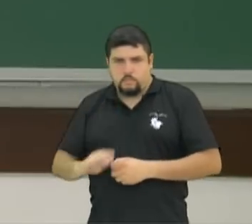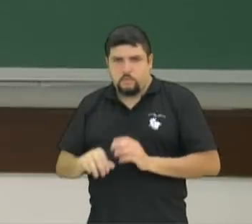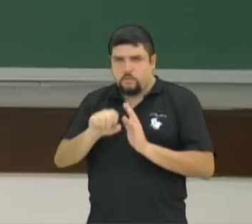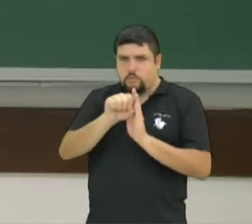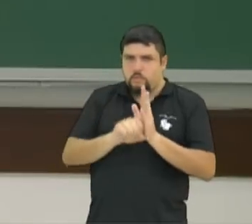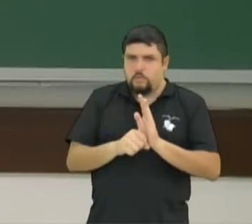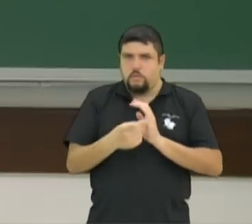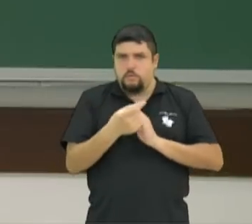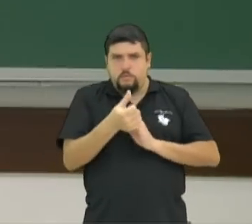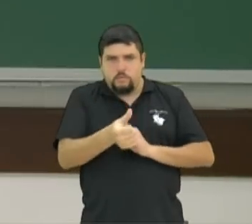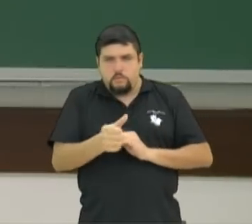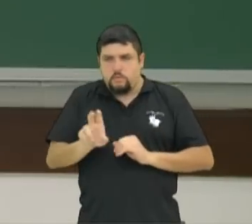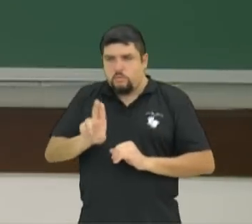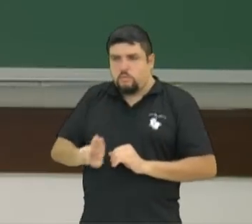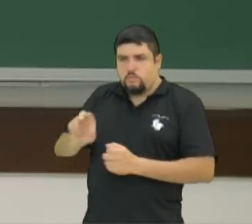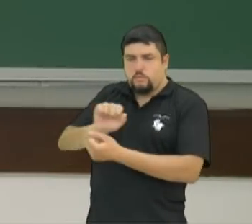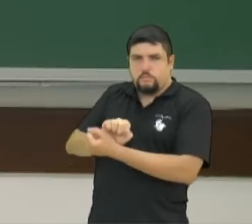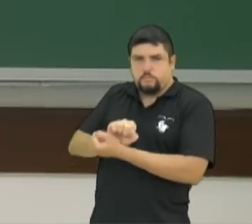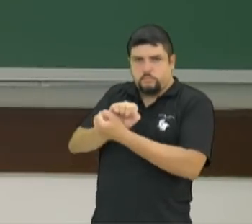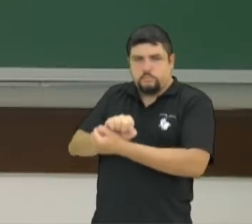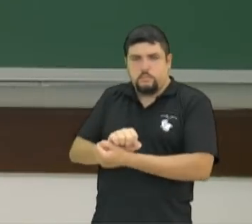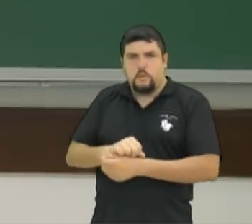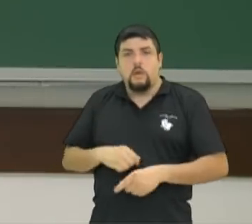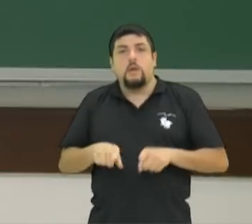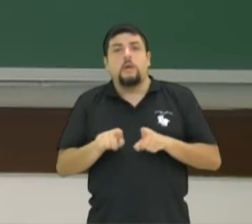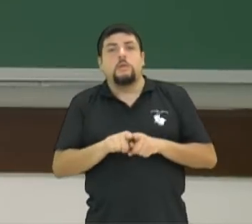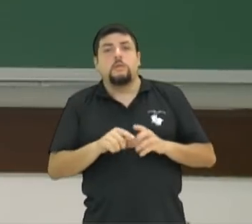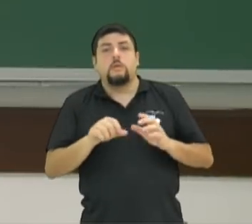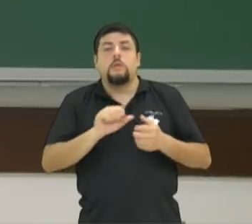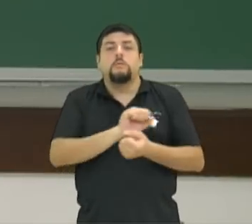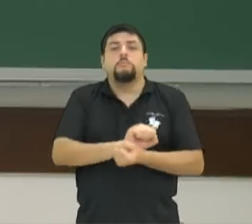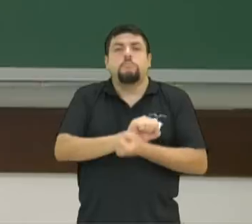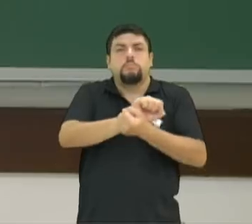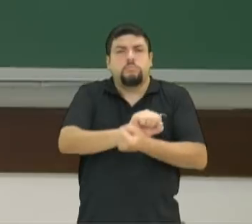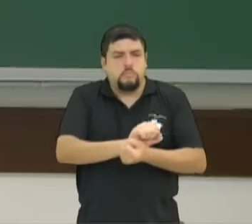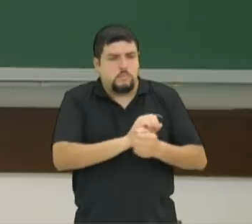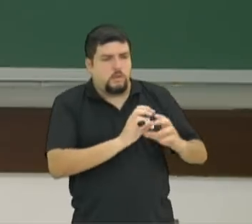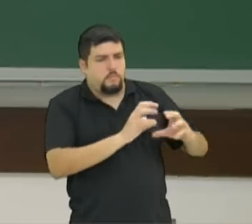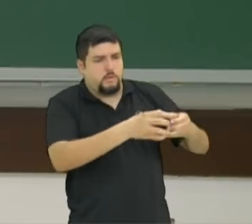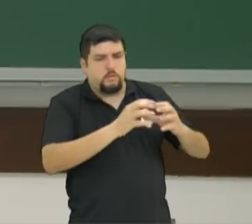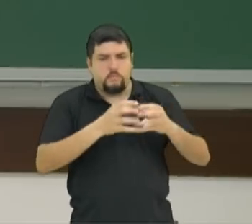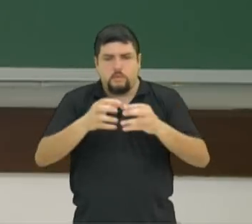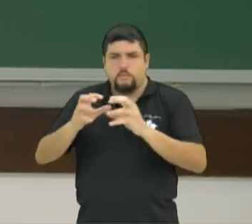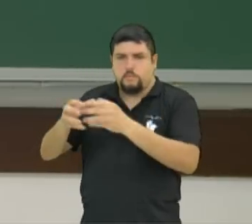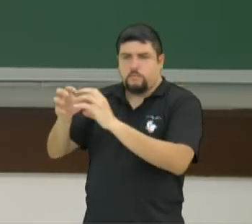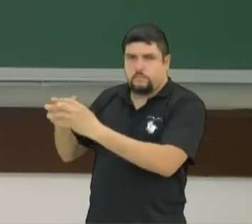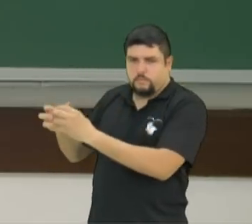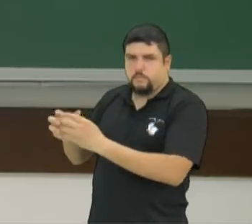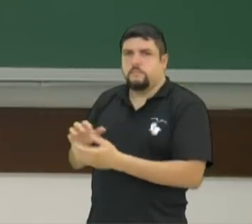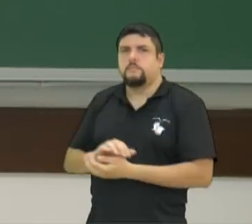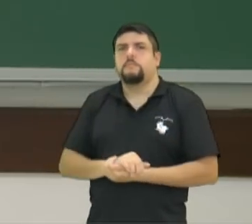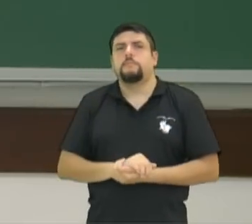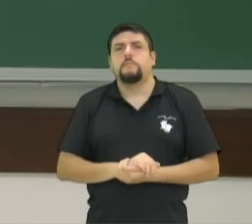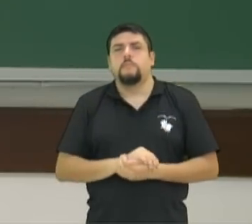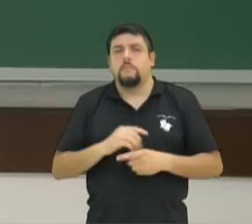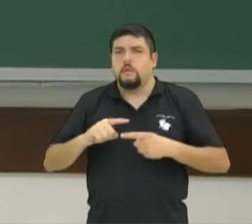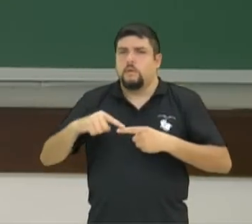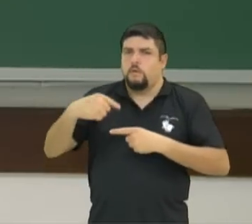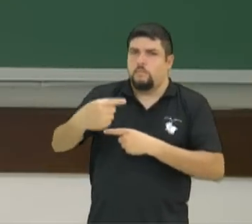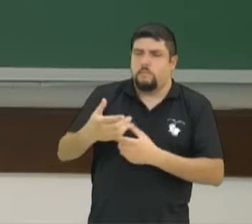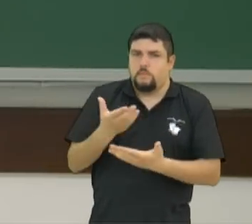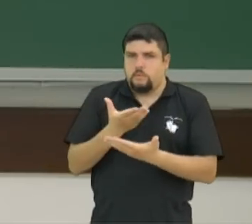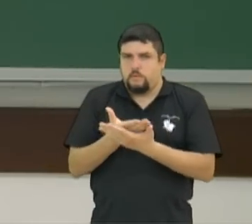XVI e que havia diferentes categorias de escravos, de africanos que foram escravizados aqui no Brasil. Na próxima aula a